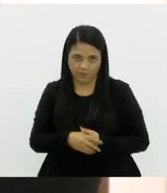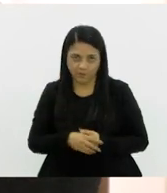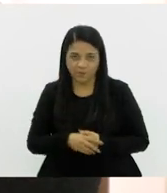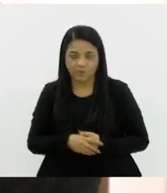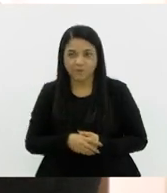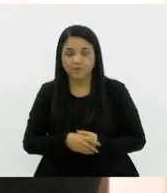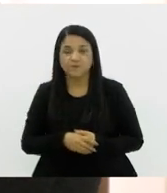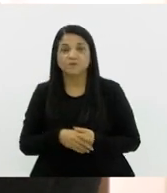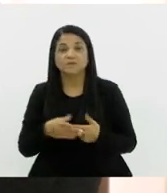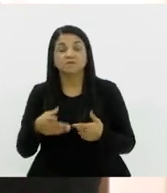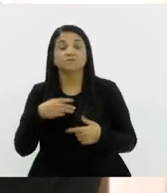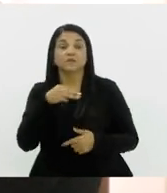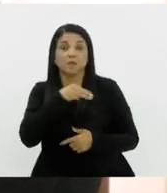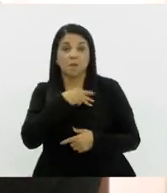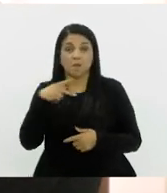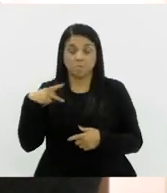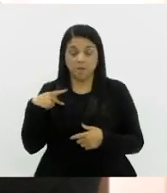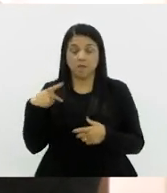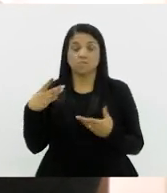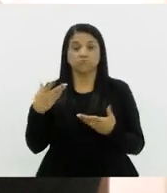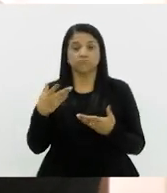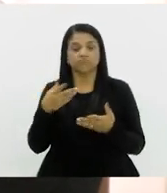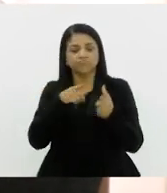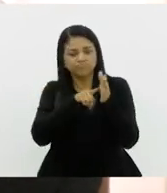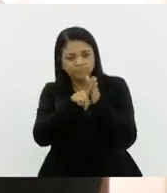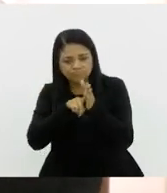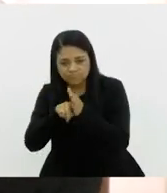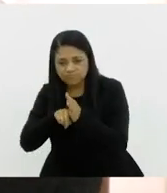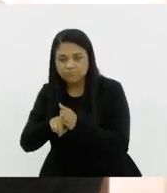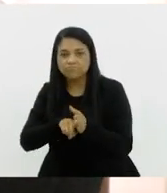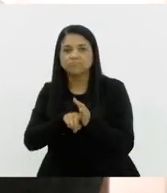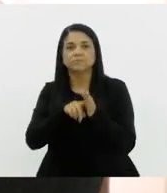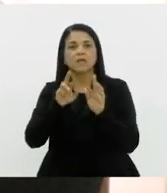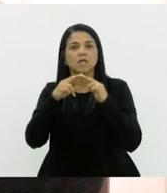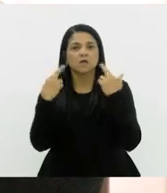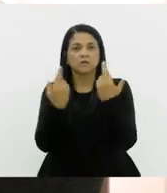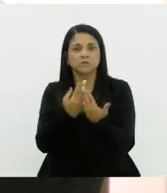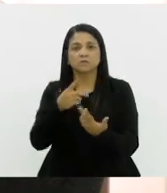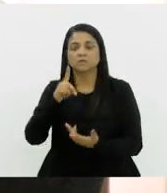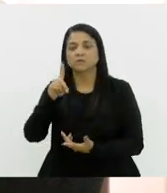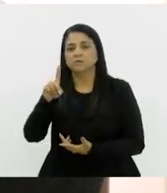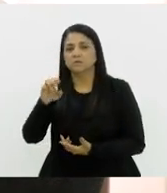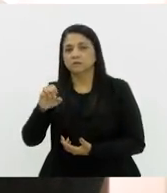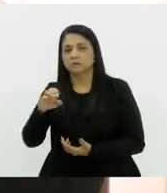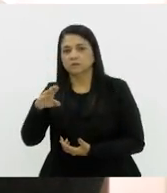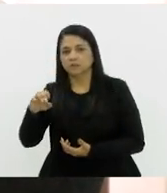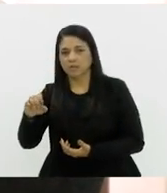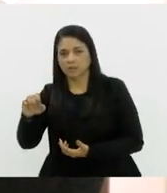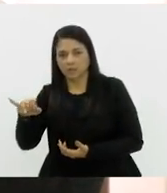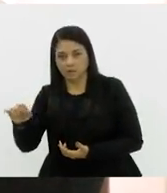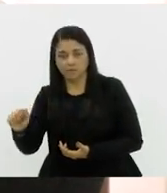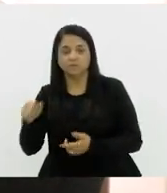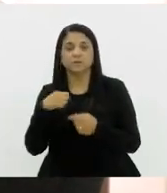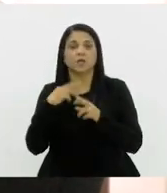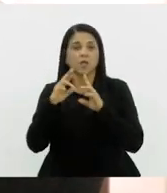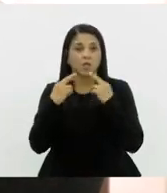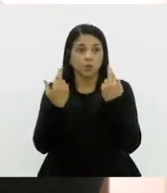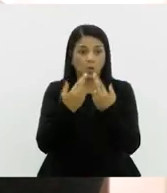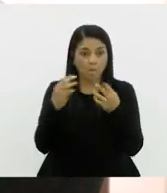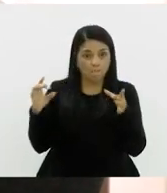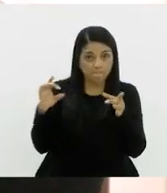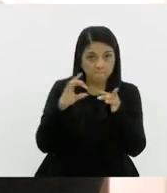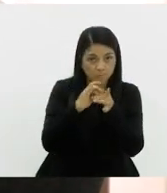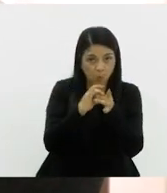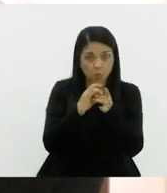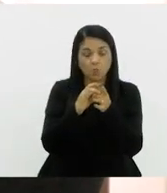MP instaurou esse procedimento, fizemos reuniões com o DSEA, reunião conjunta, e o DSEA